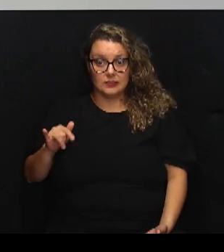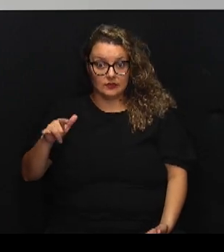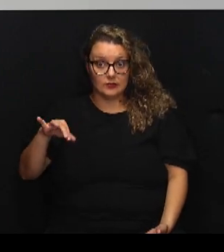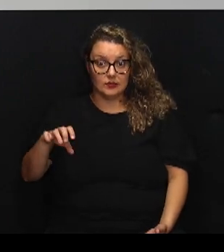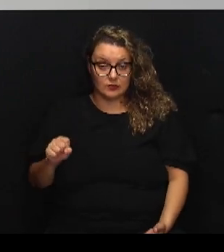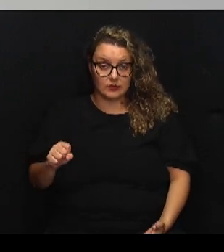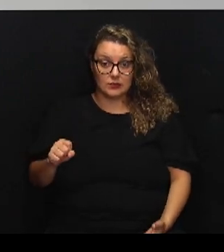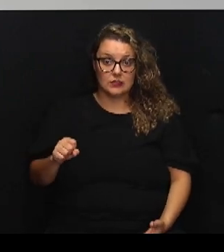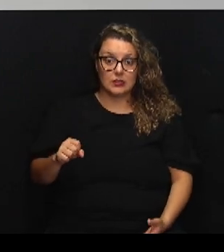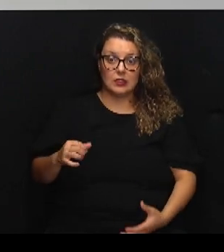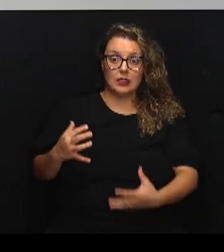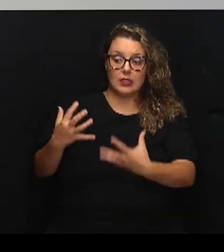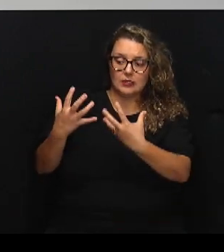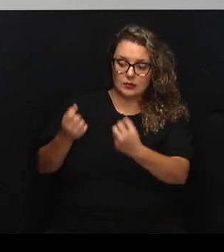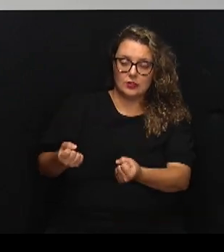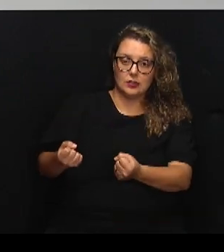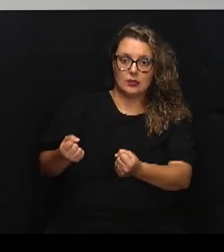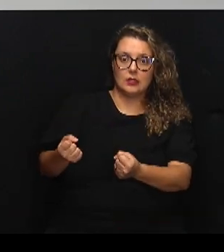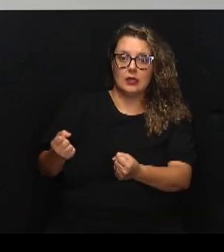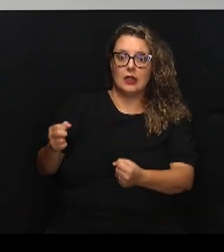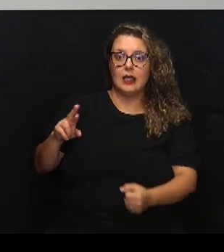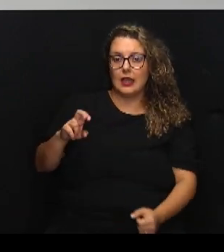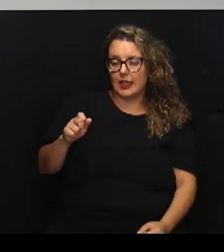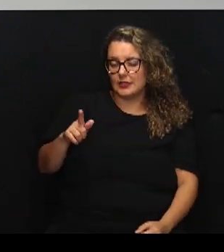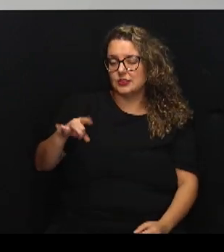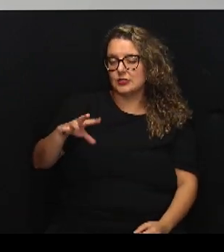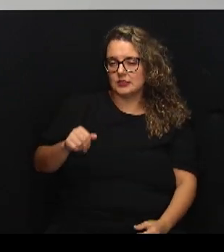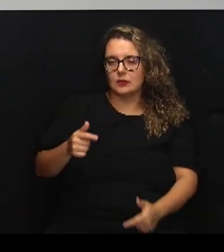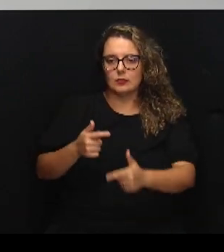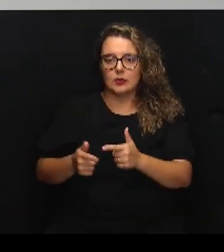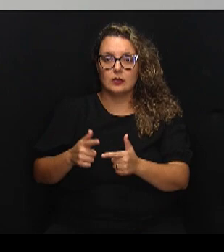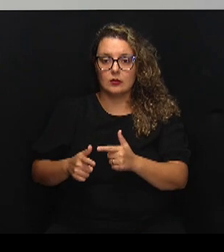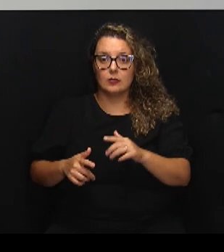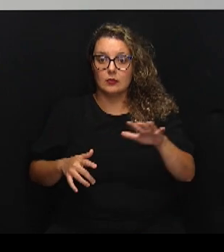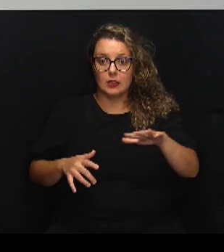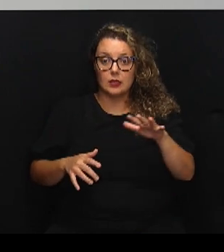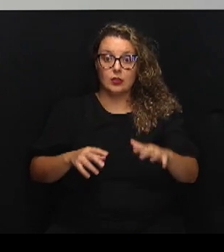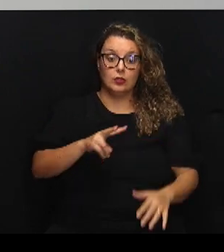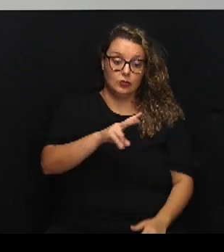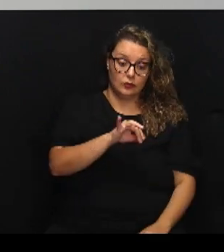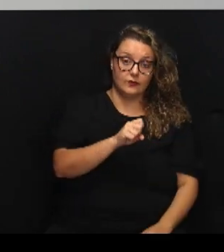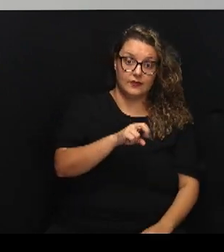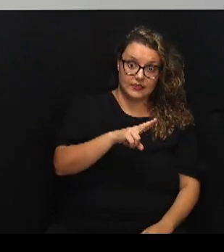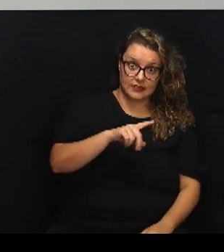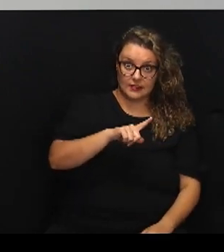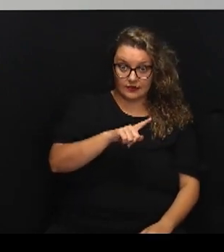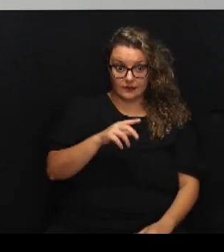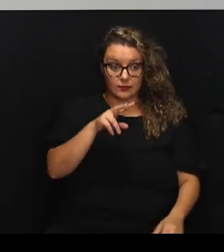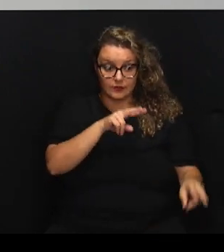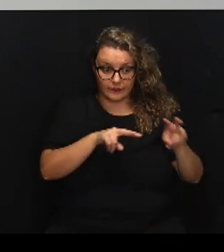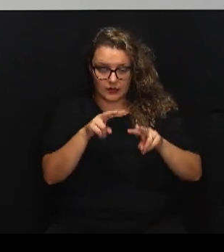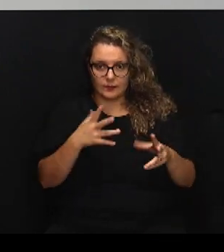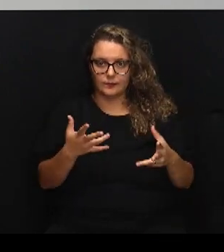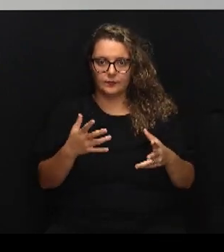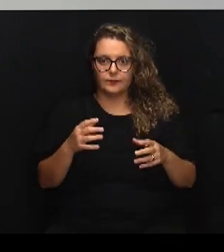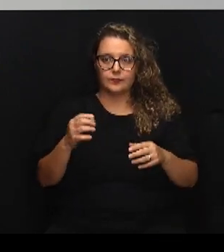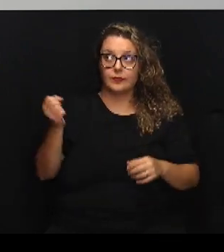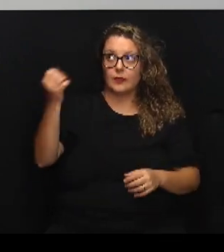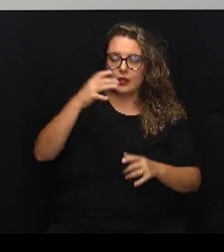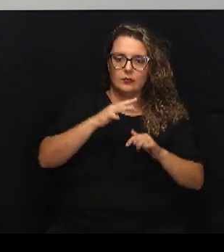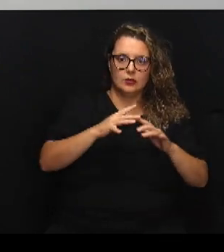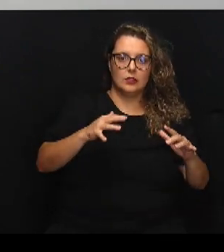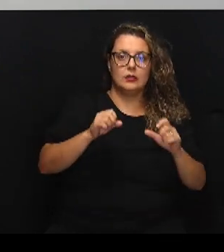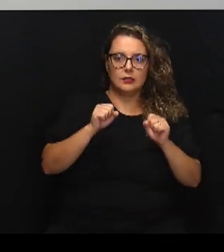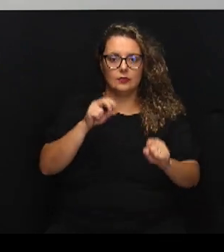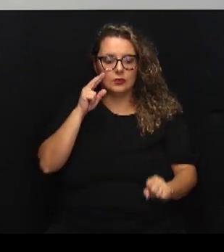eram capazes de filtrar essa radiação que era problemática, mas na região do visível, que é aquela que a gente enxerga,